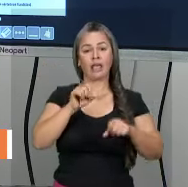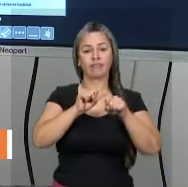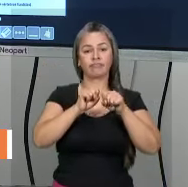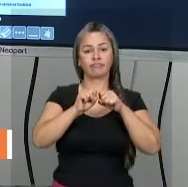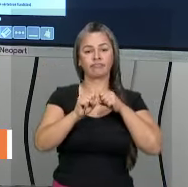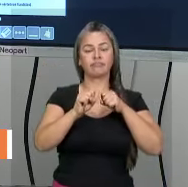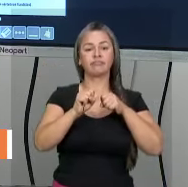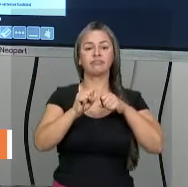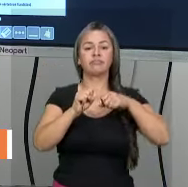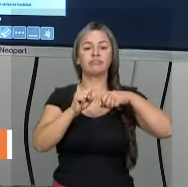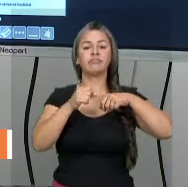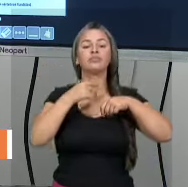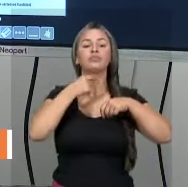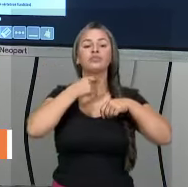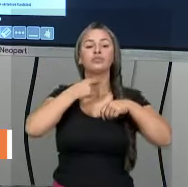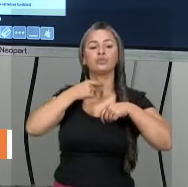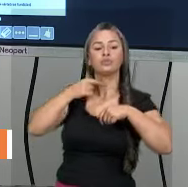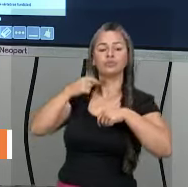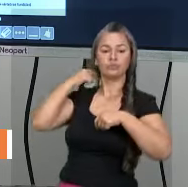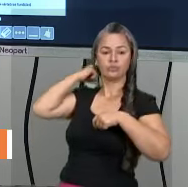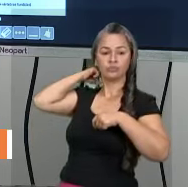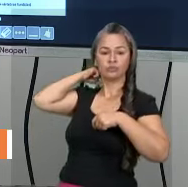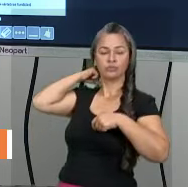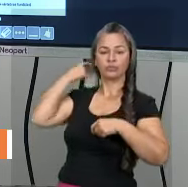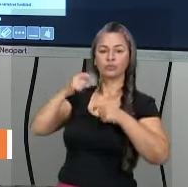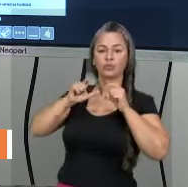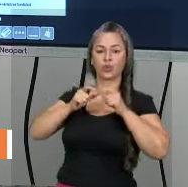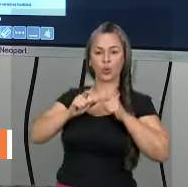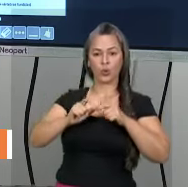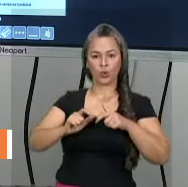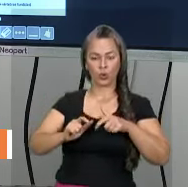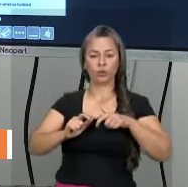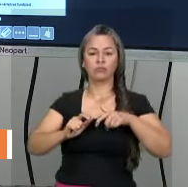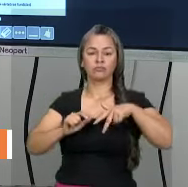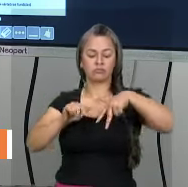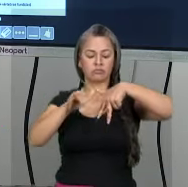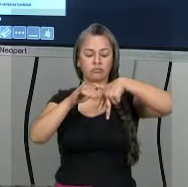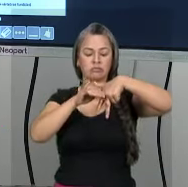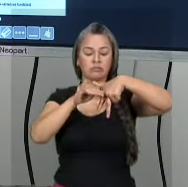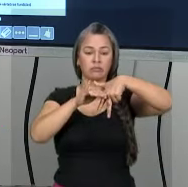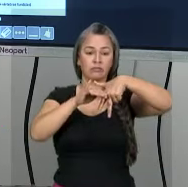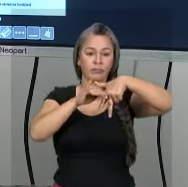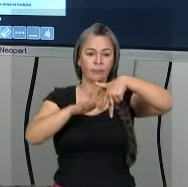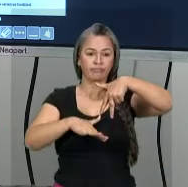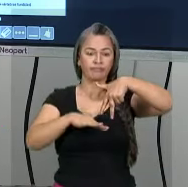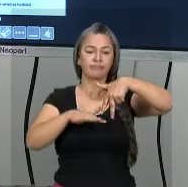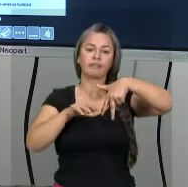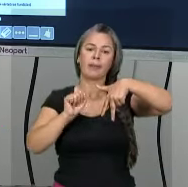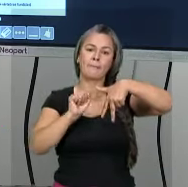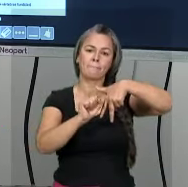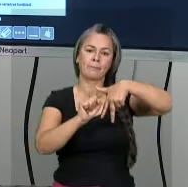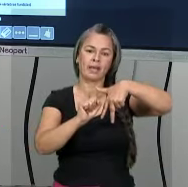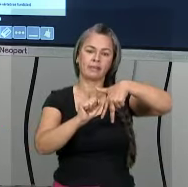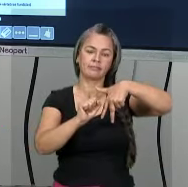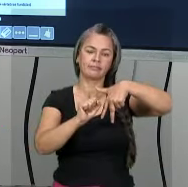perder um movimento dos membros tanto superiores, né, que são os braços, como das